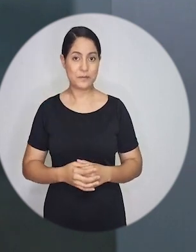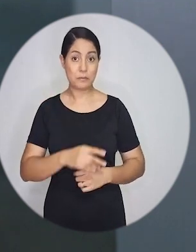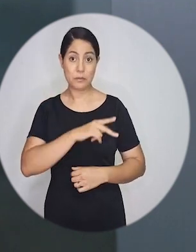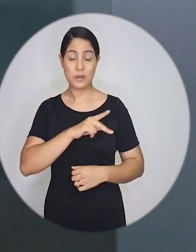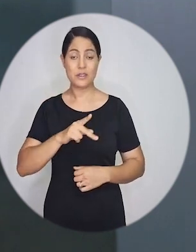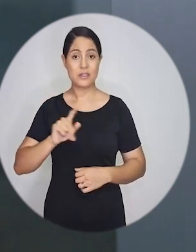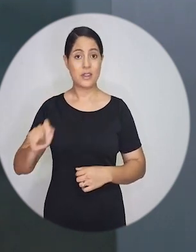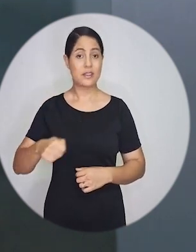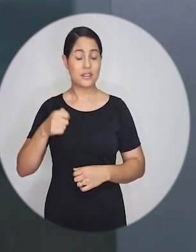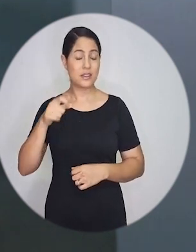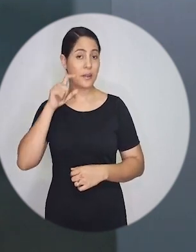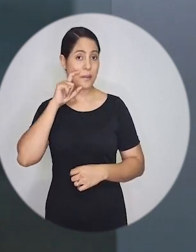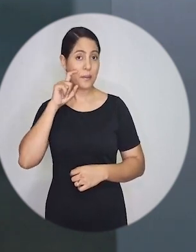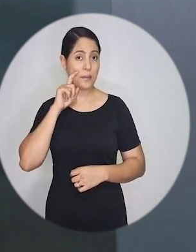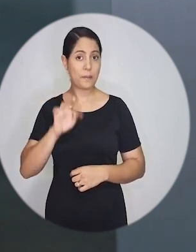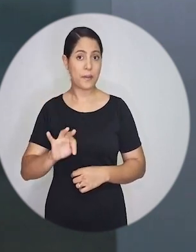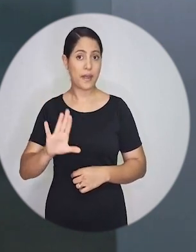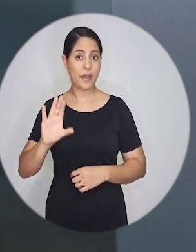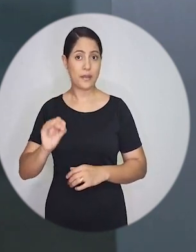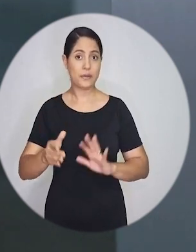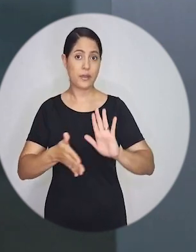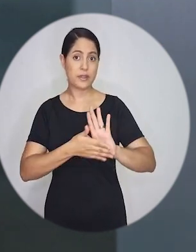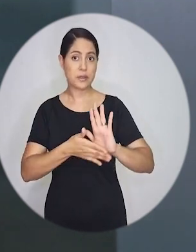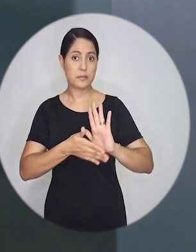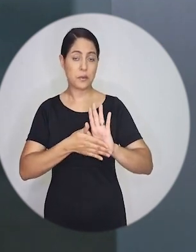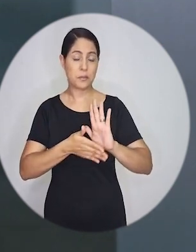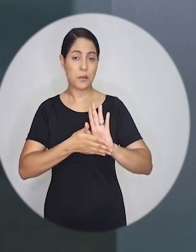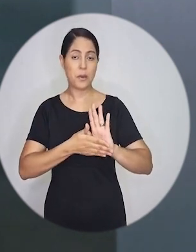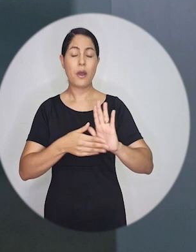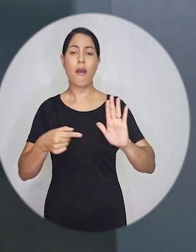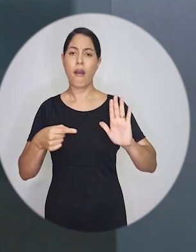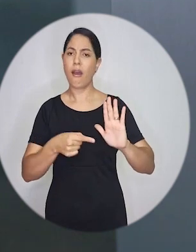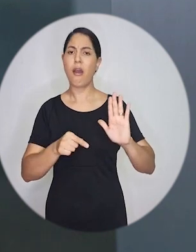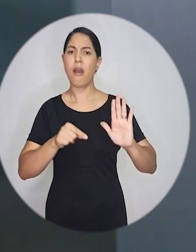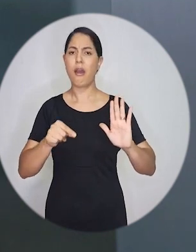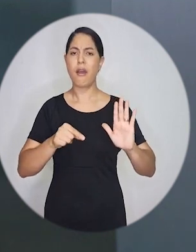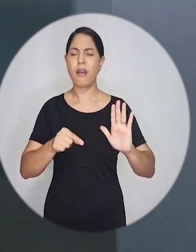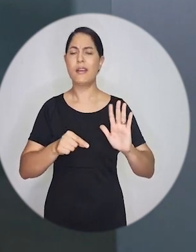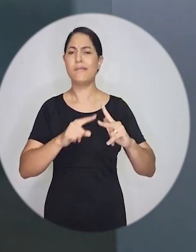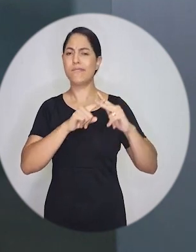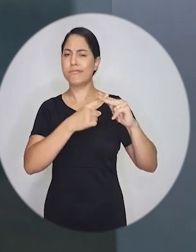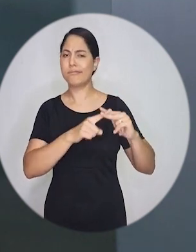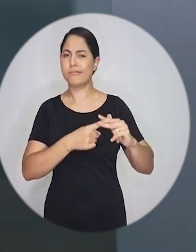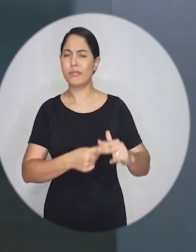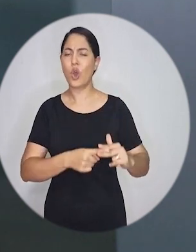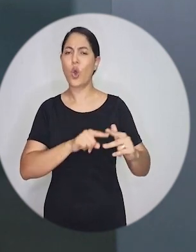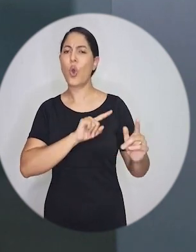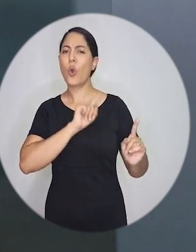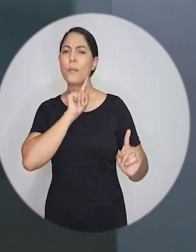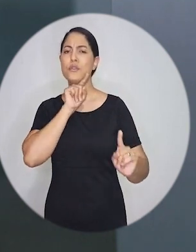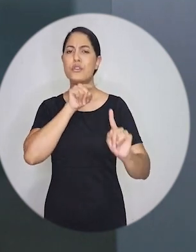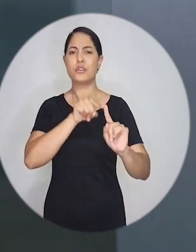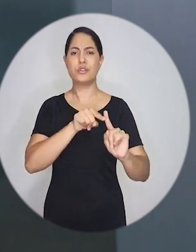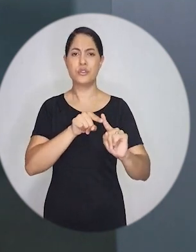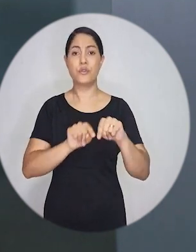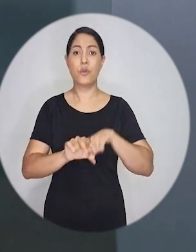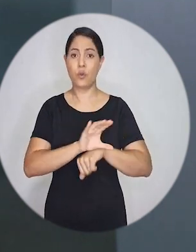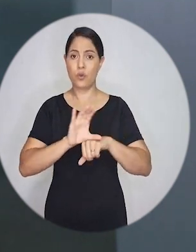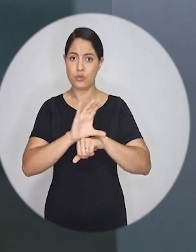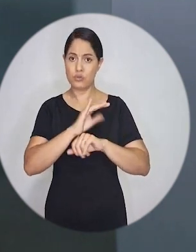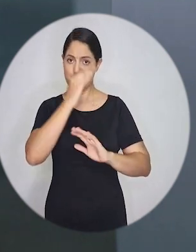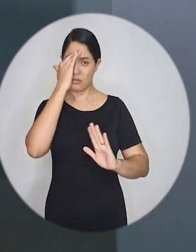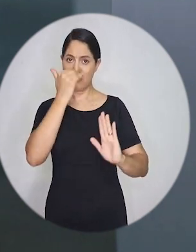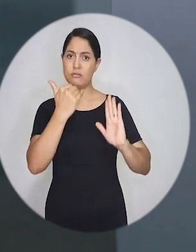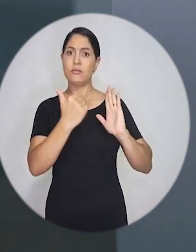o presidente da OAB Nacional, Beto Simonetti, a proposta é uma importante correção no sentido de fazer valer